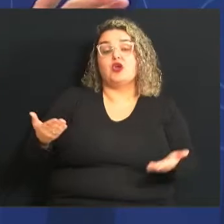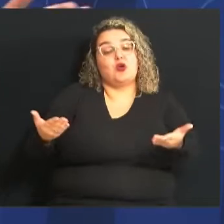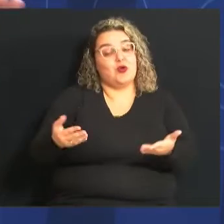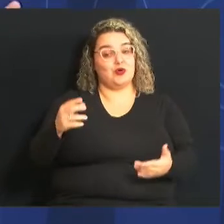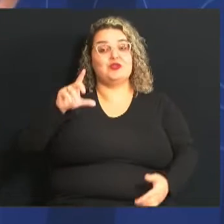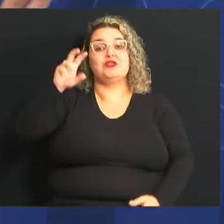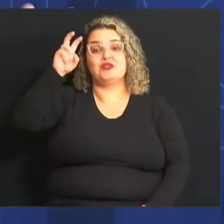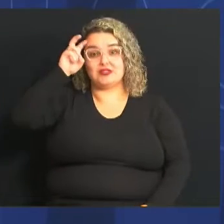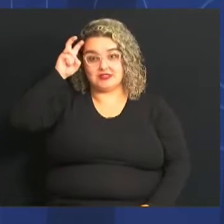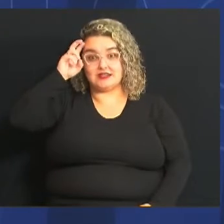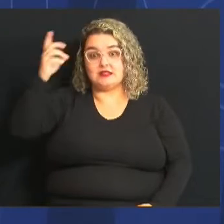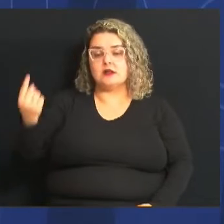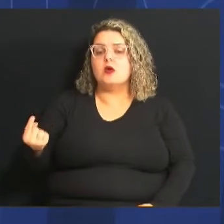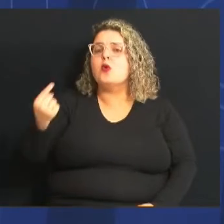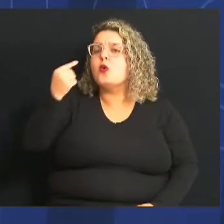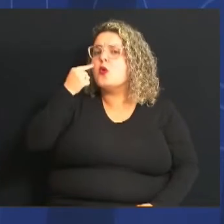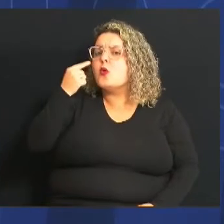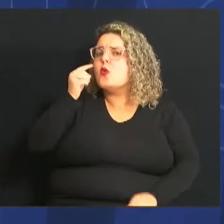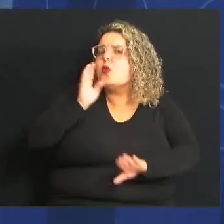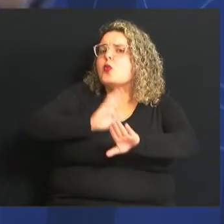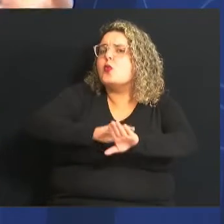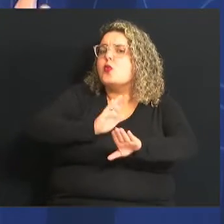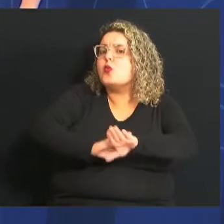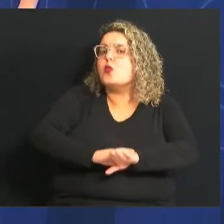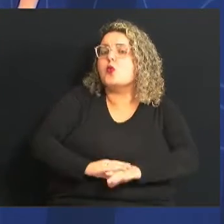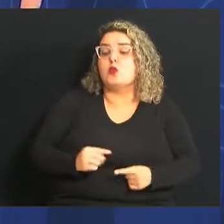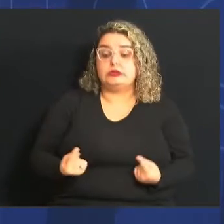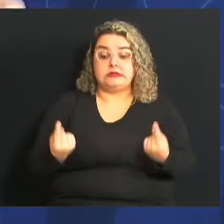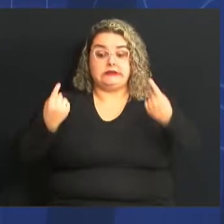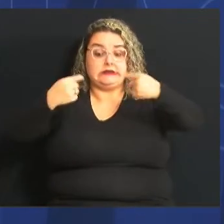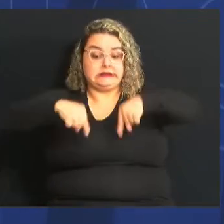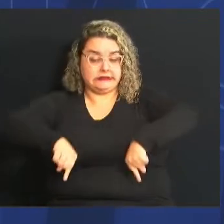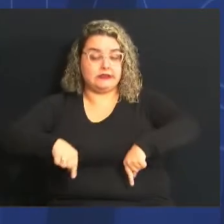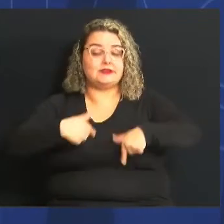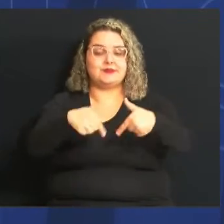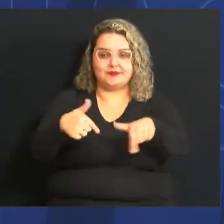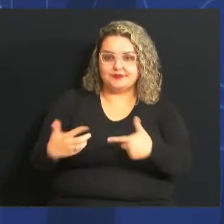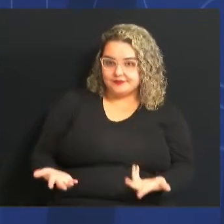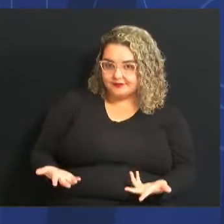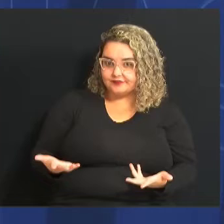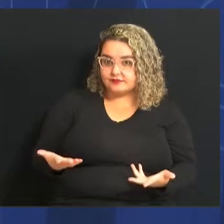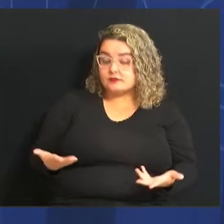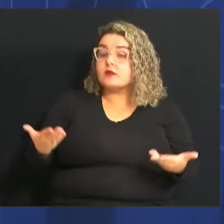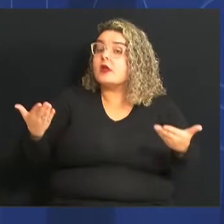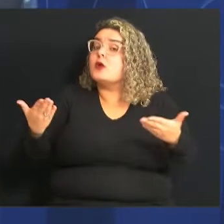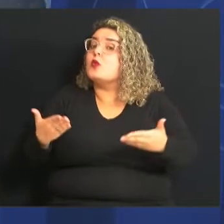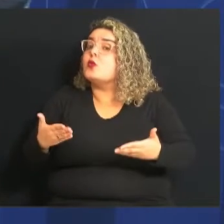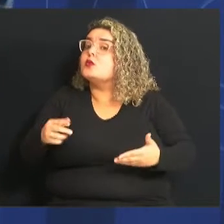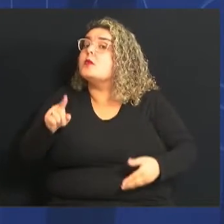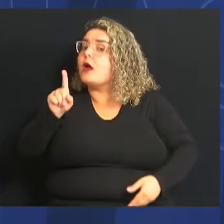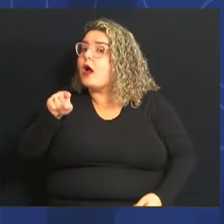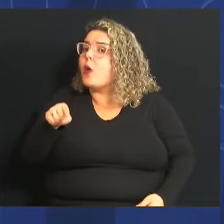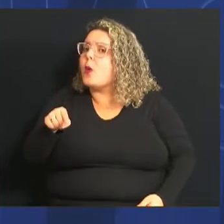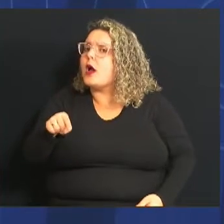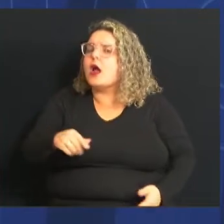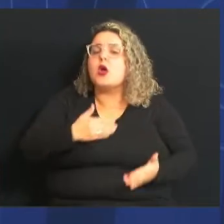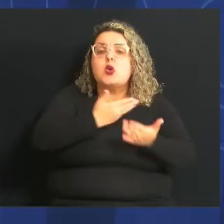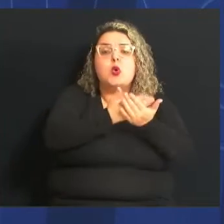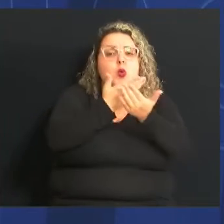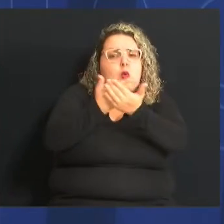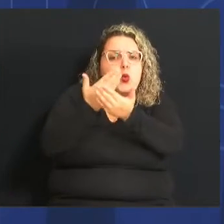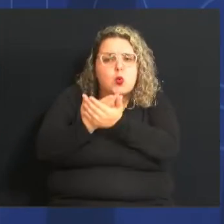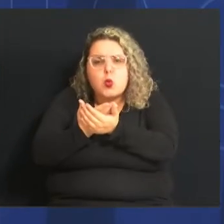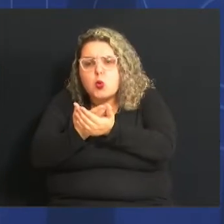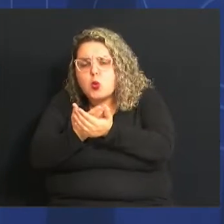dia de conferir aqui uma atividade, os desafios de um trabalhador. E hoje é com ele que estuda e